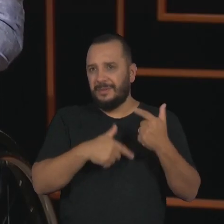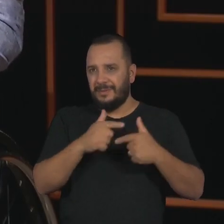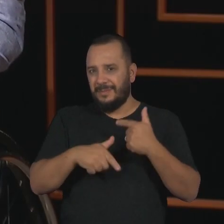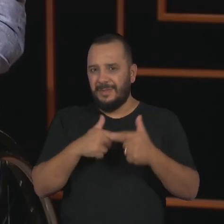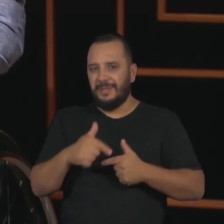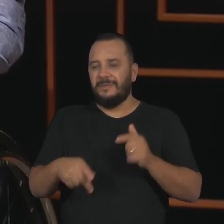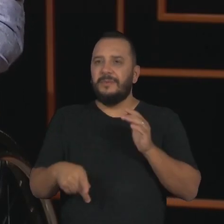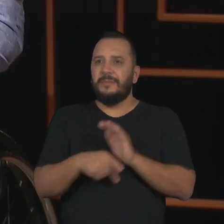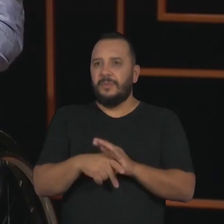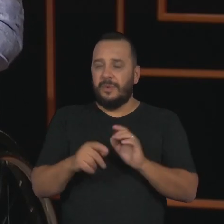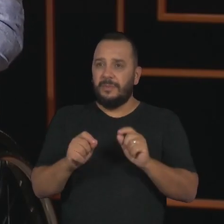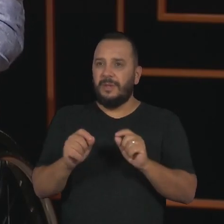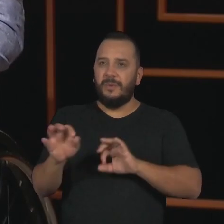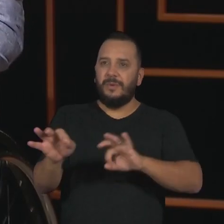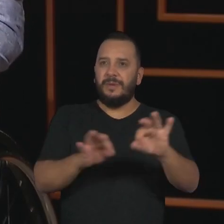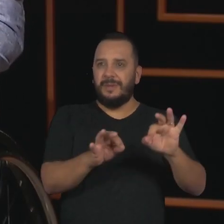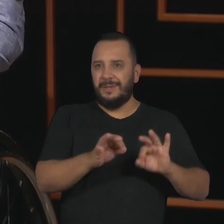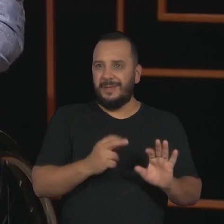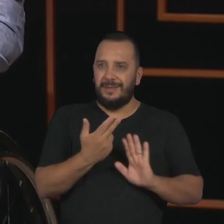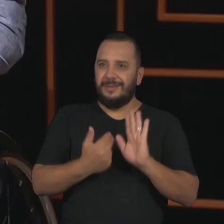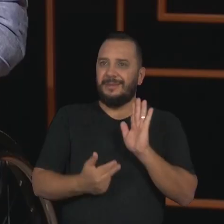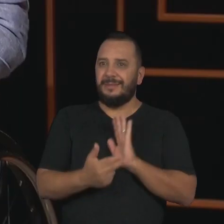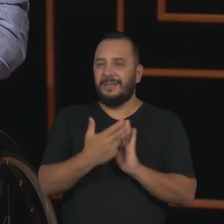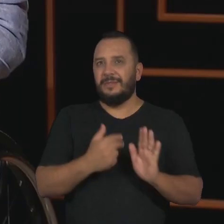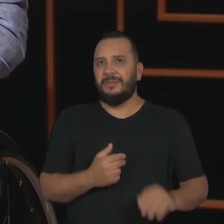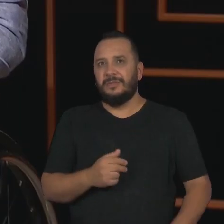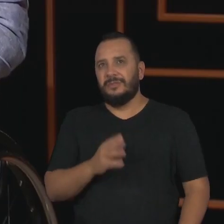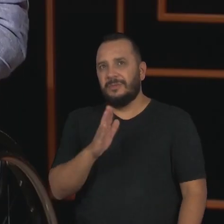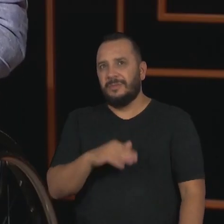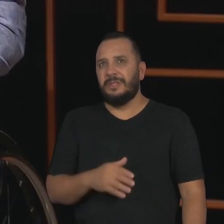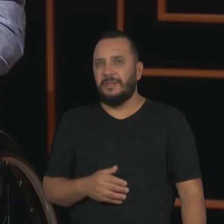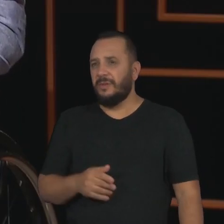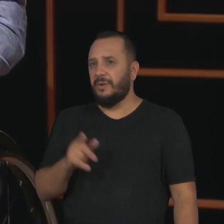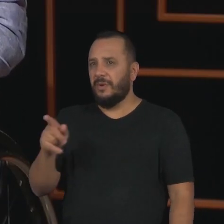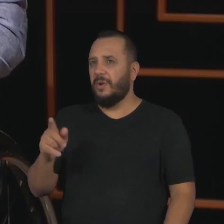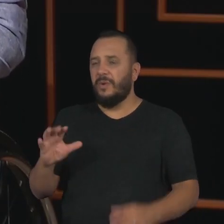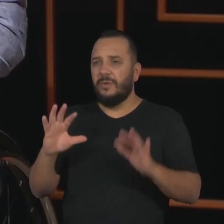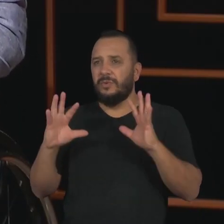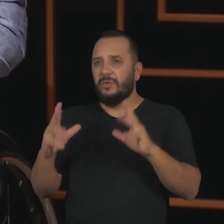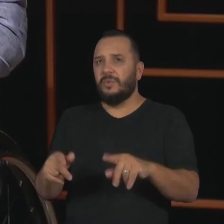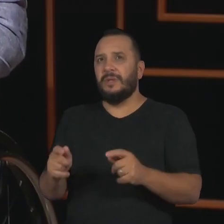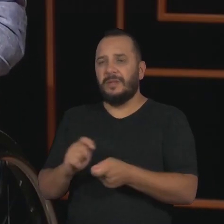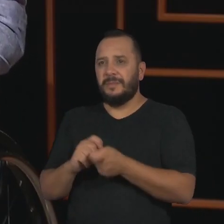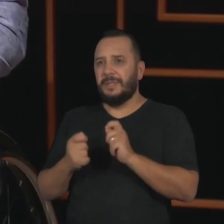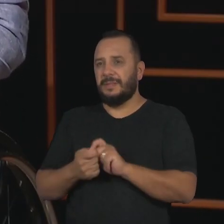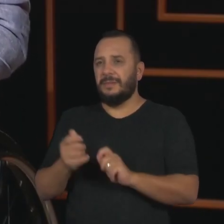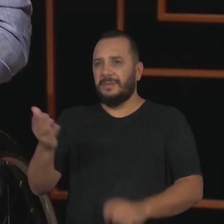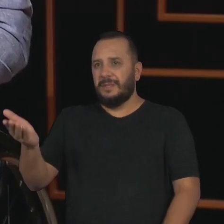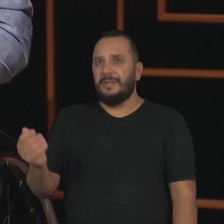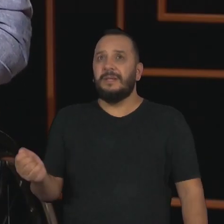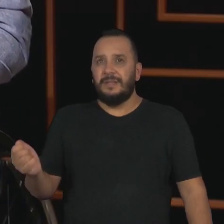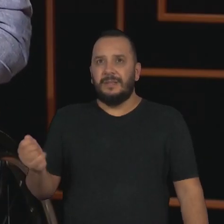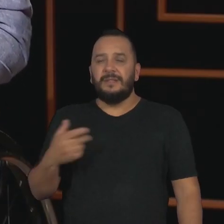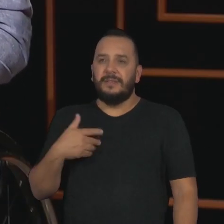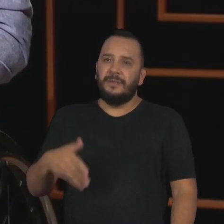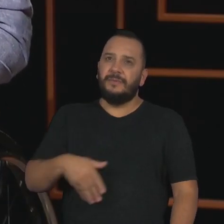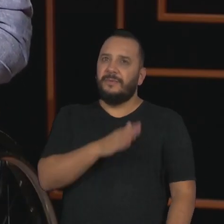parte de coordenar os desenhistas. Falei, olha, faça todas as modificações que tiver que fazer. E fui